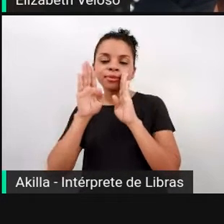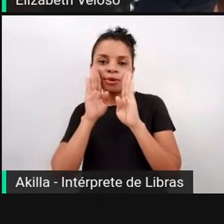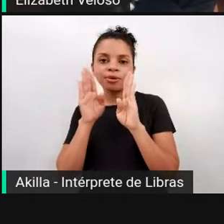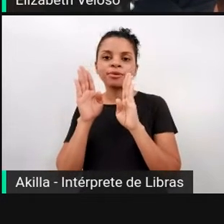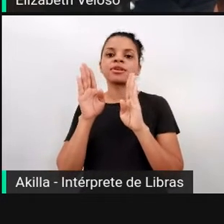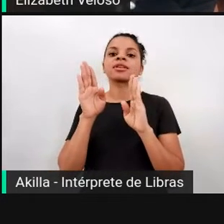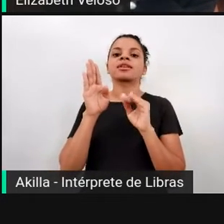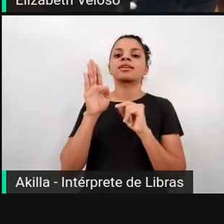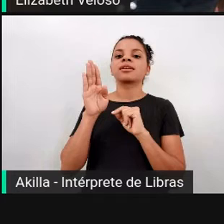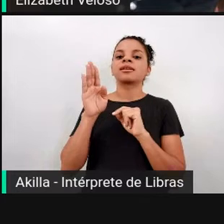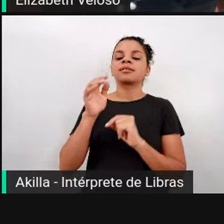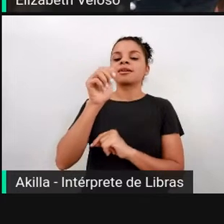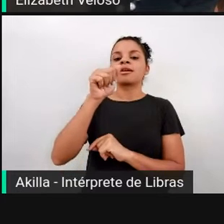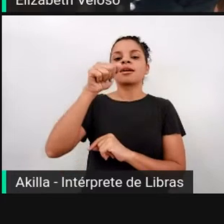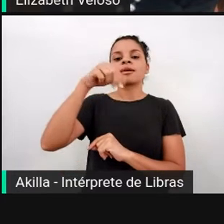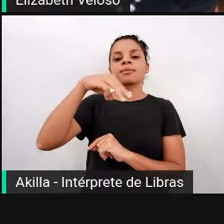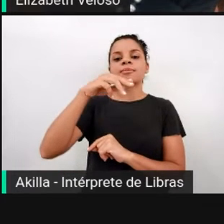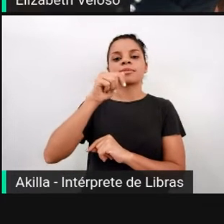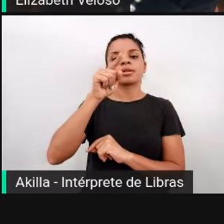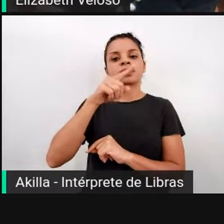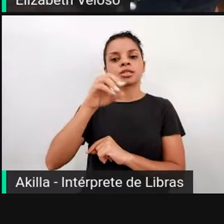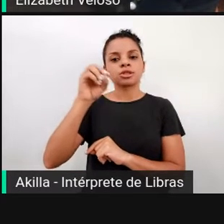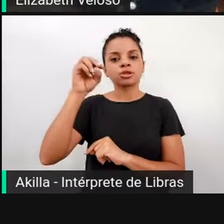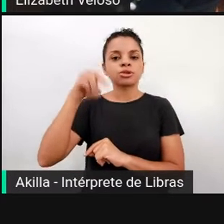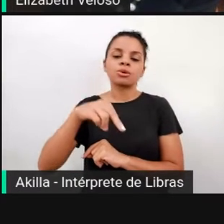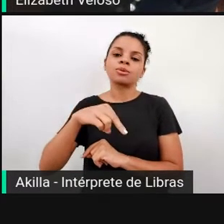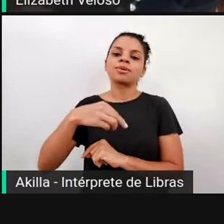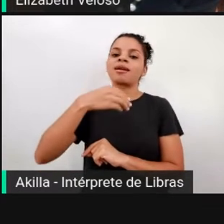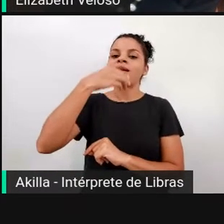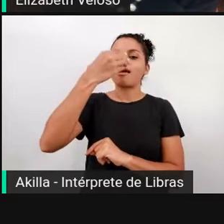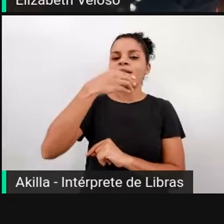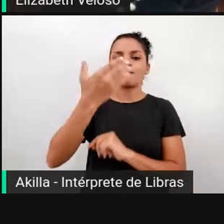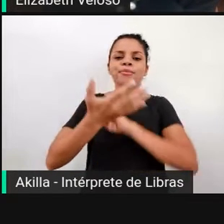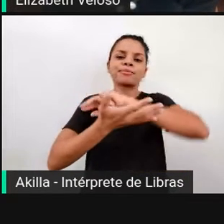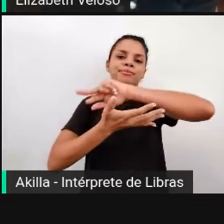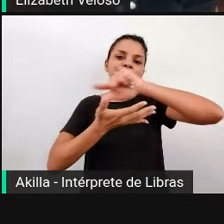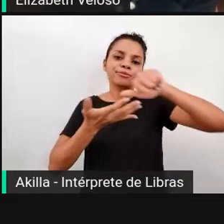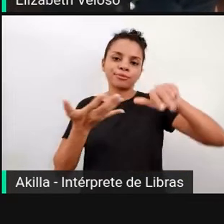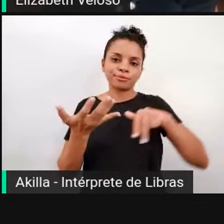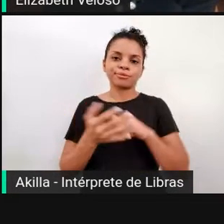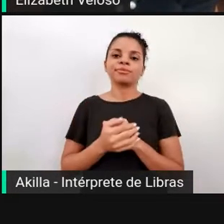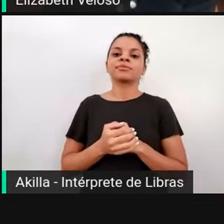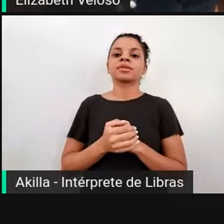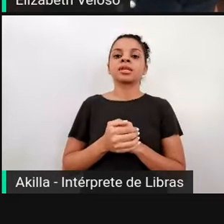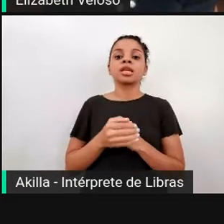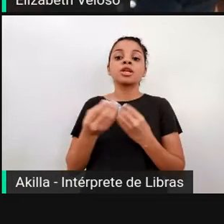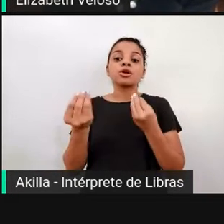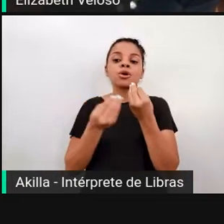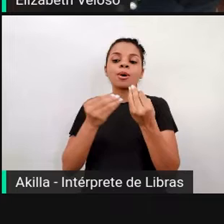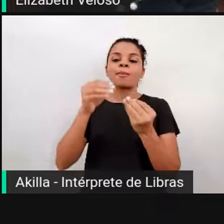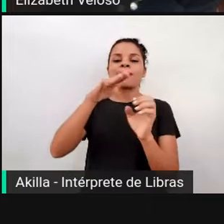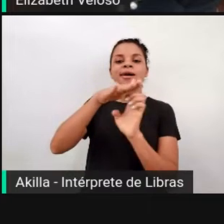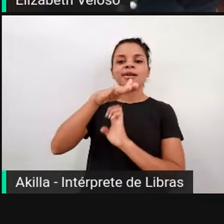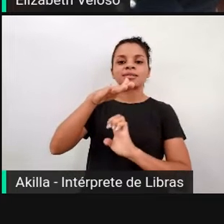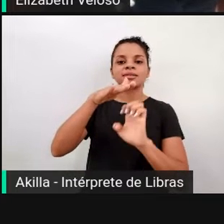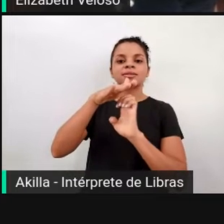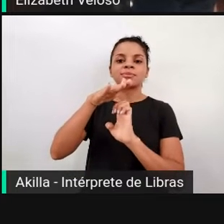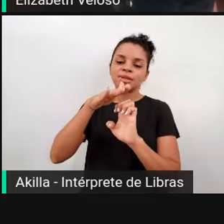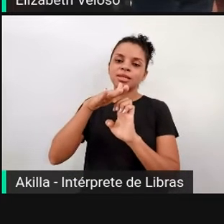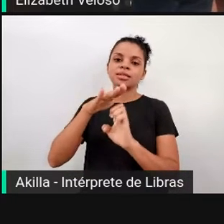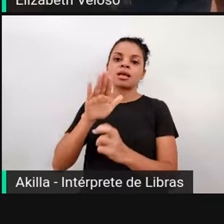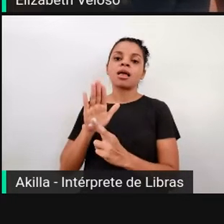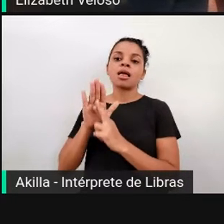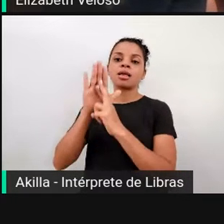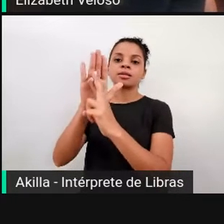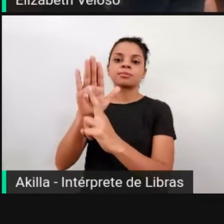a Apple. Então a gente tem essas grandes empresas. E como essas empresas são representadas na fala dos deputados